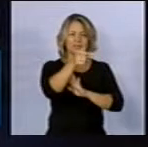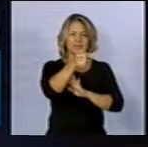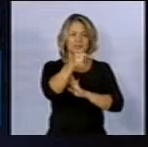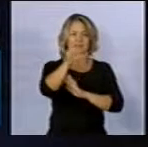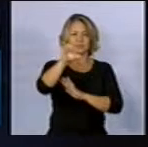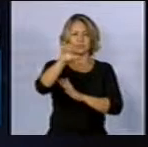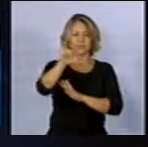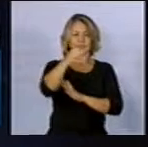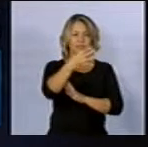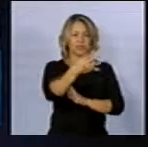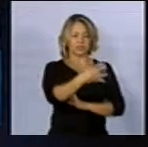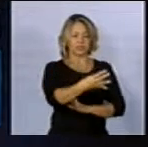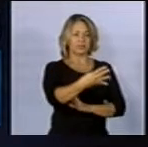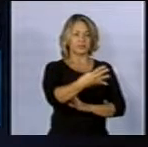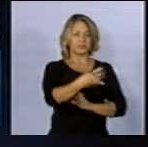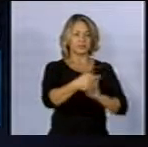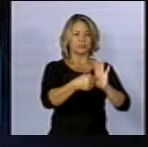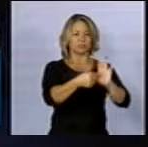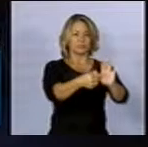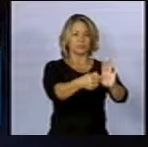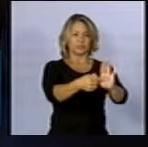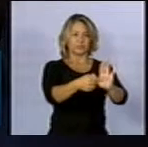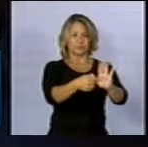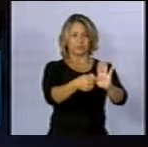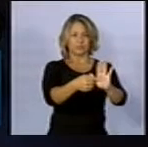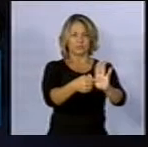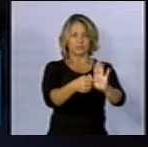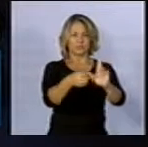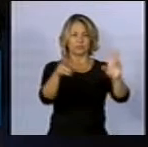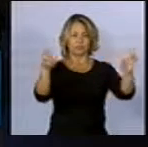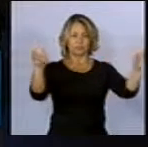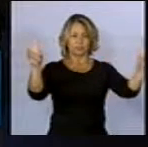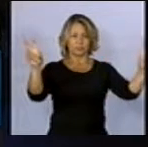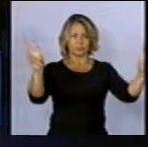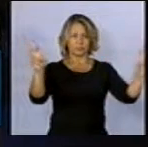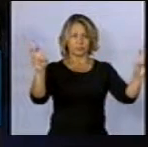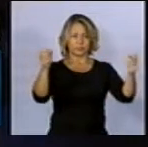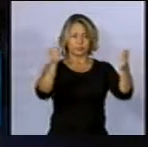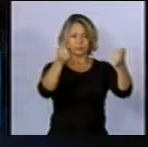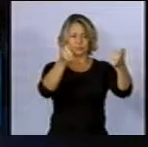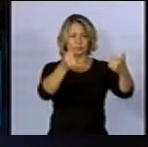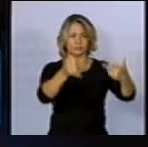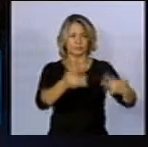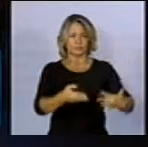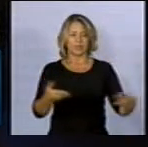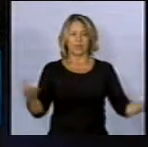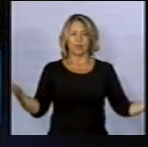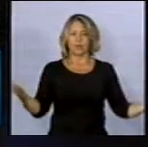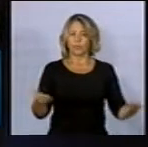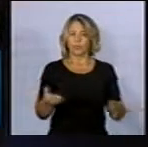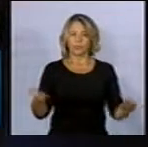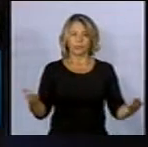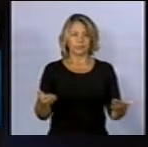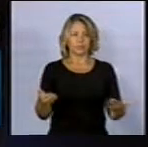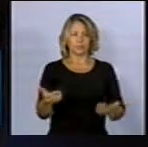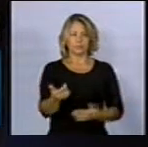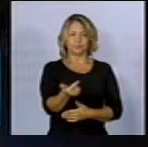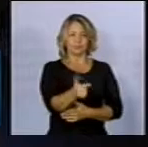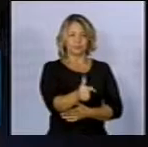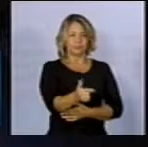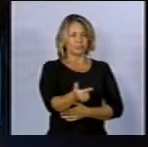7394 prevê eh uma situação que hoje praticamente não está sendo